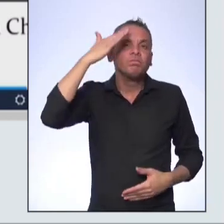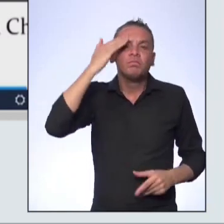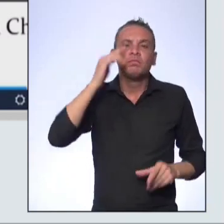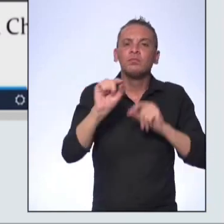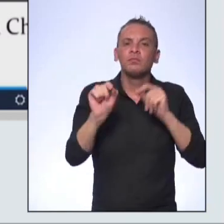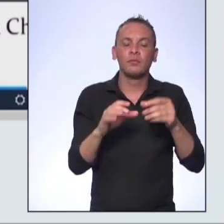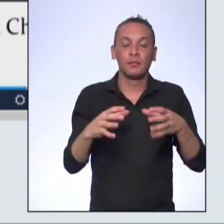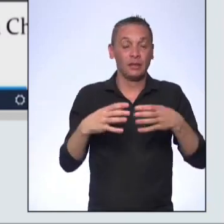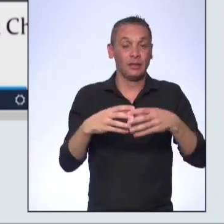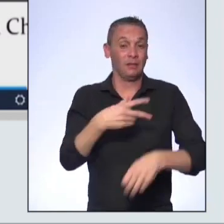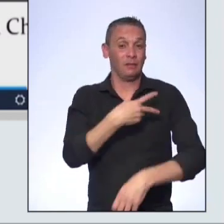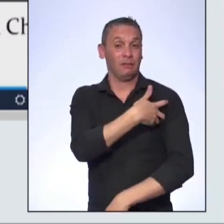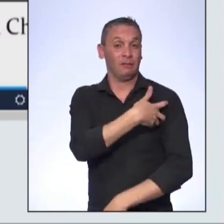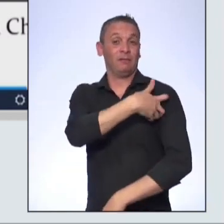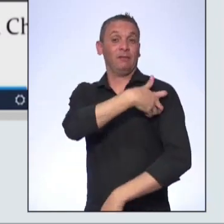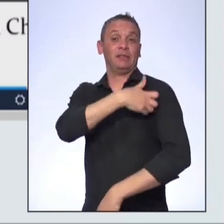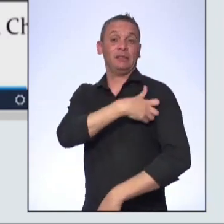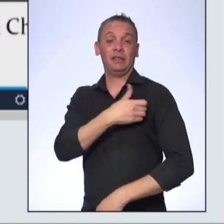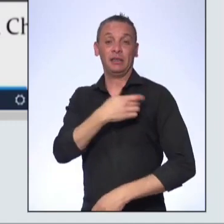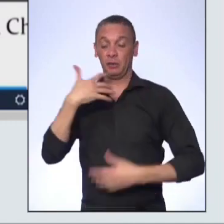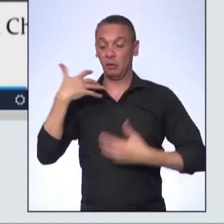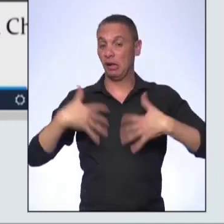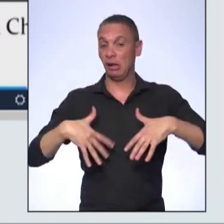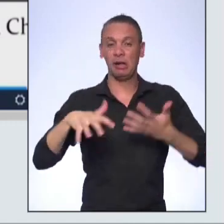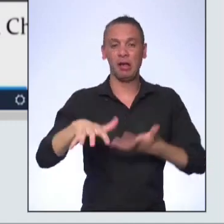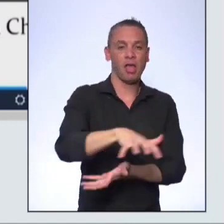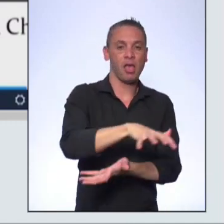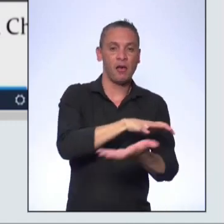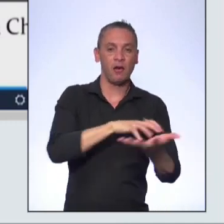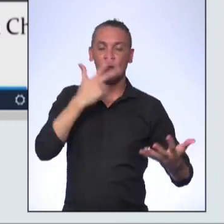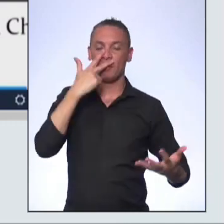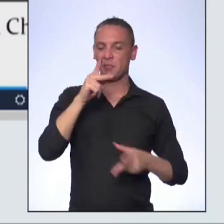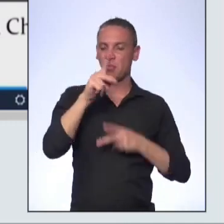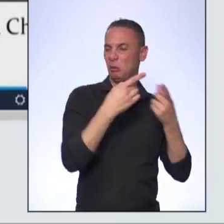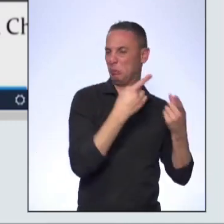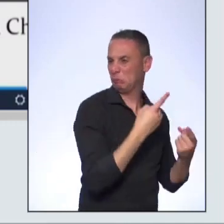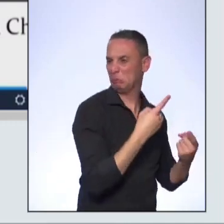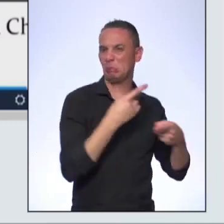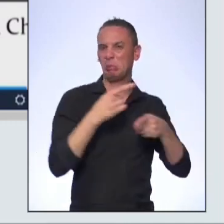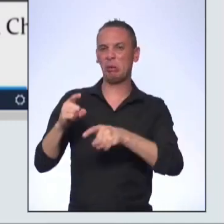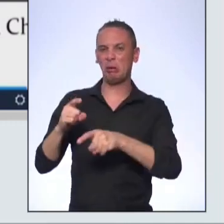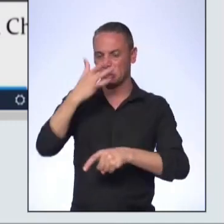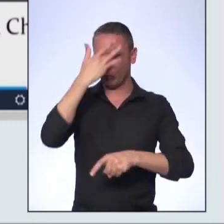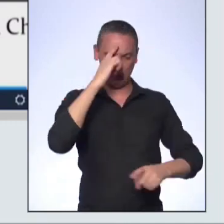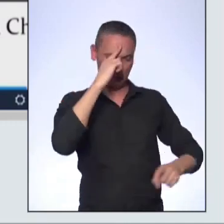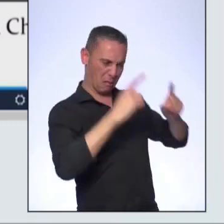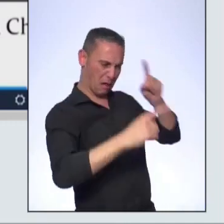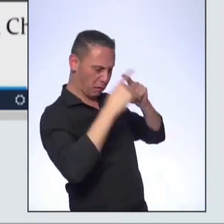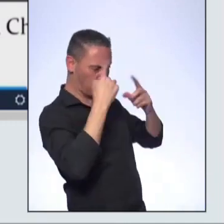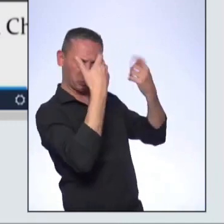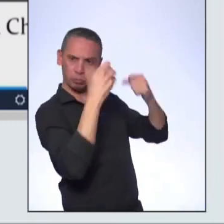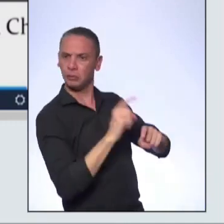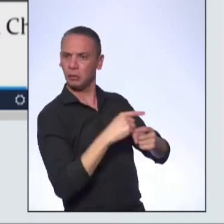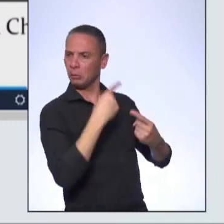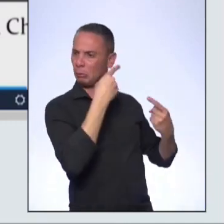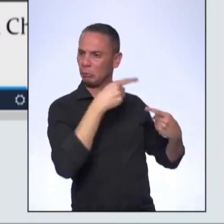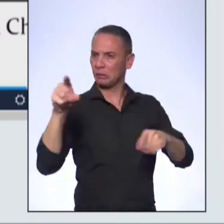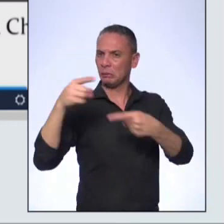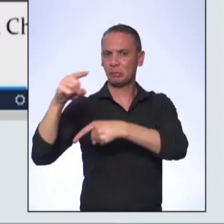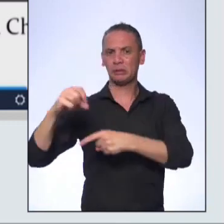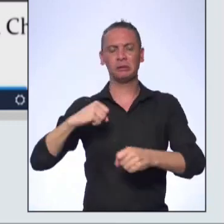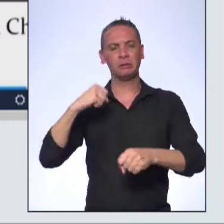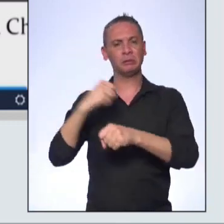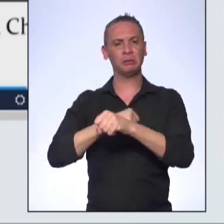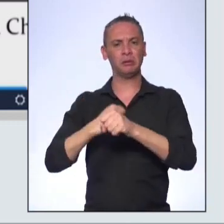revolta da vacina como uma reação da população contra o autoritarismo com que foram feitas as obras públicas, tais como